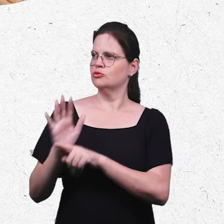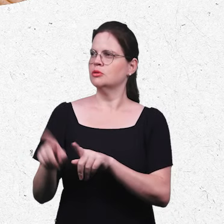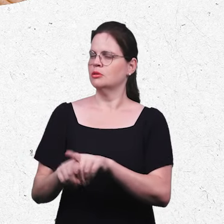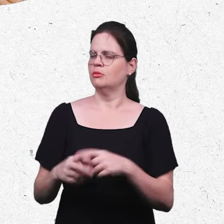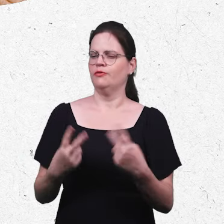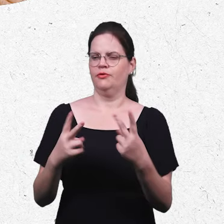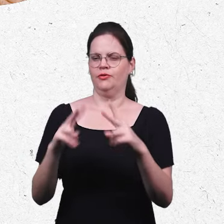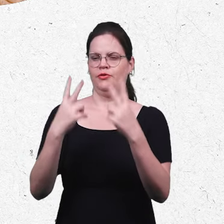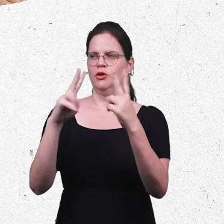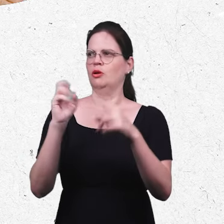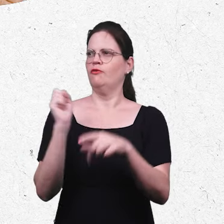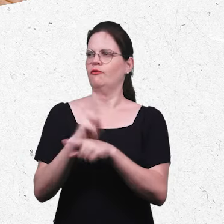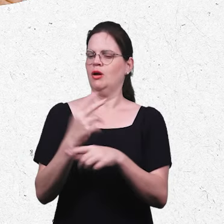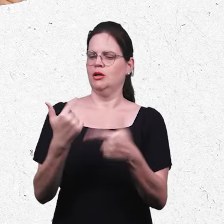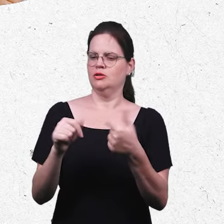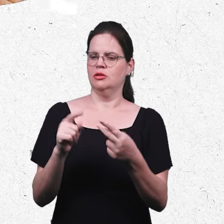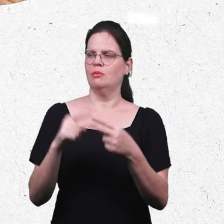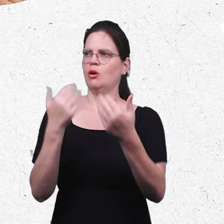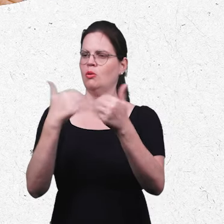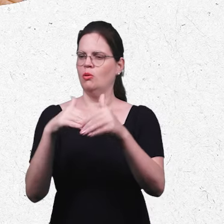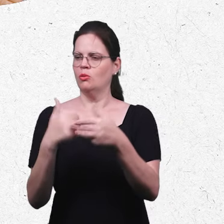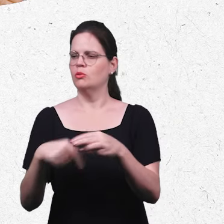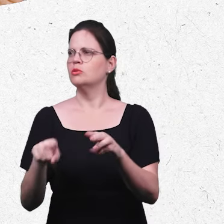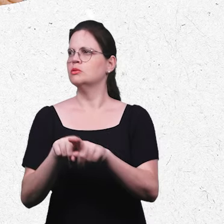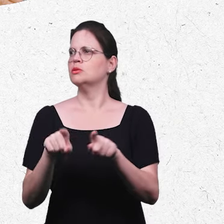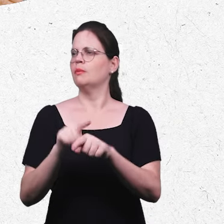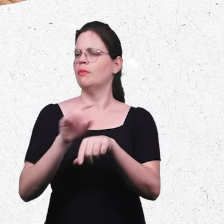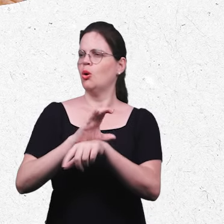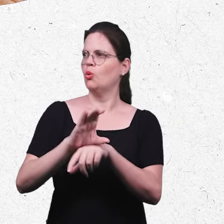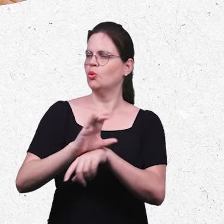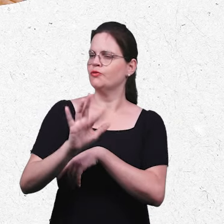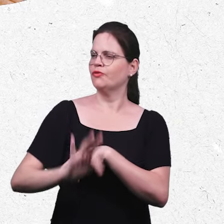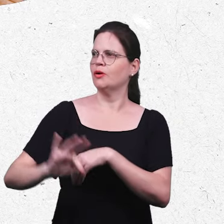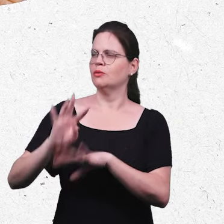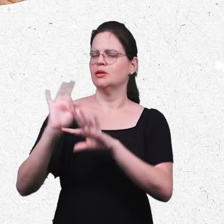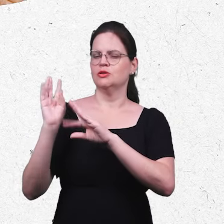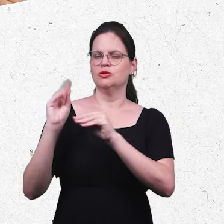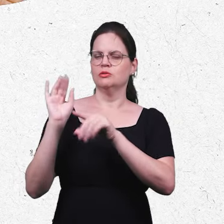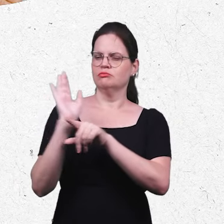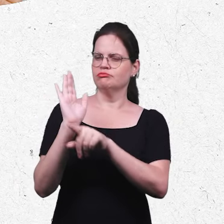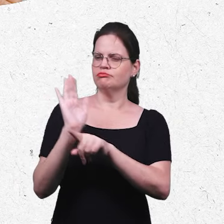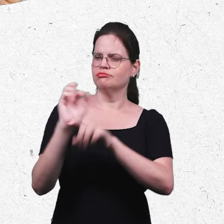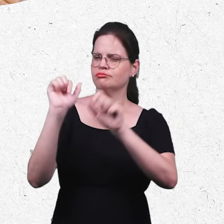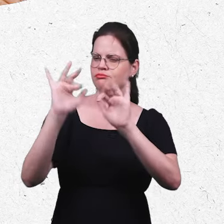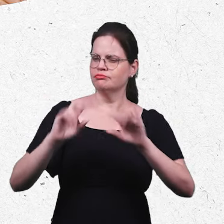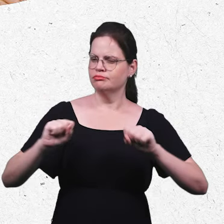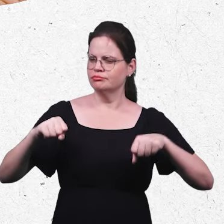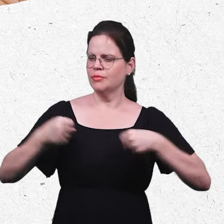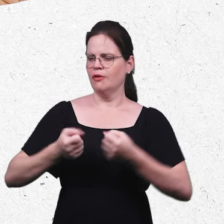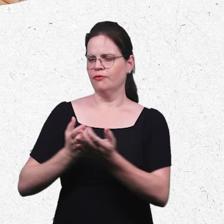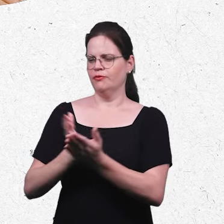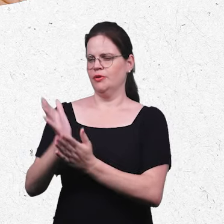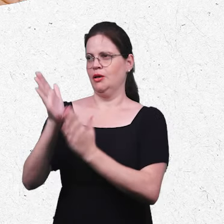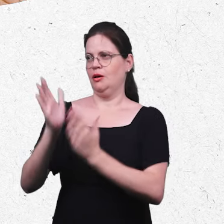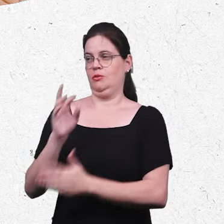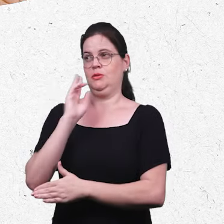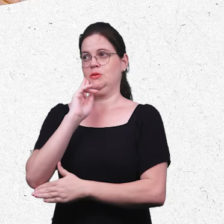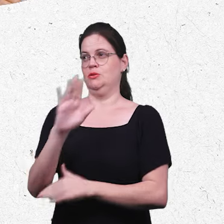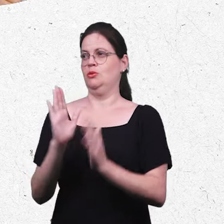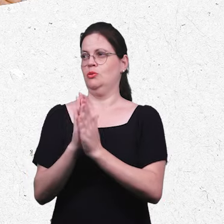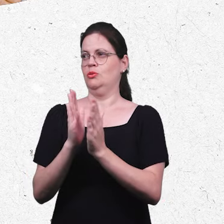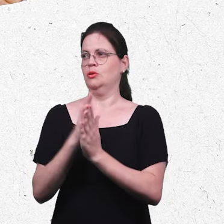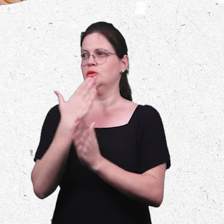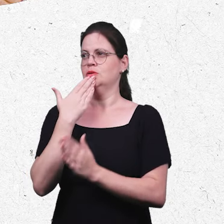com eles, dando vitória no emprego, nos cursos e concursos, dando toda a direção, perseverança diante do